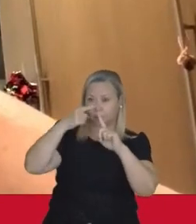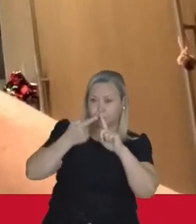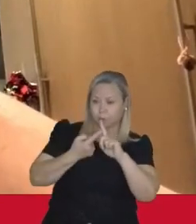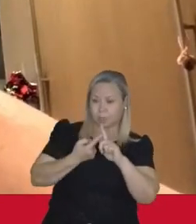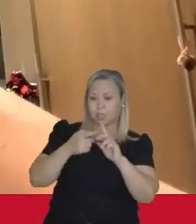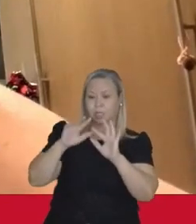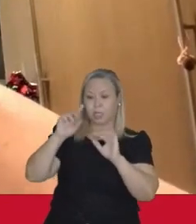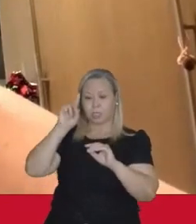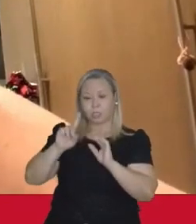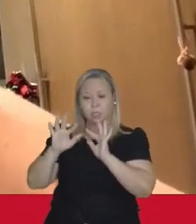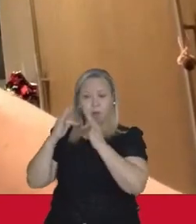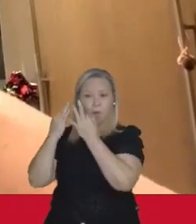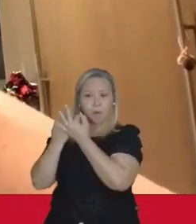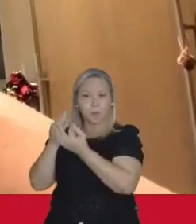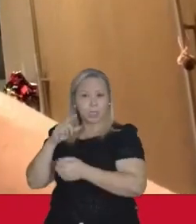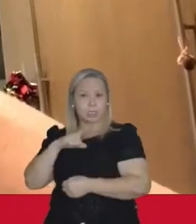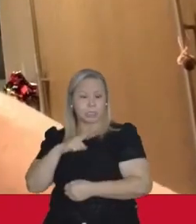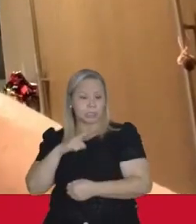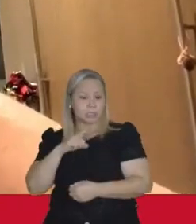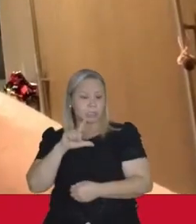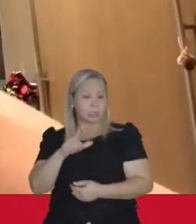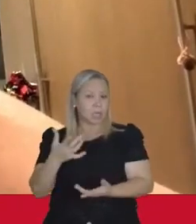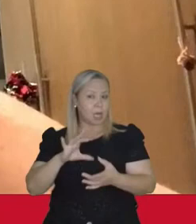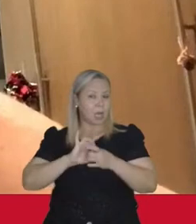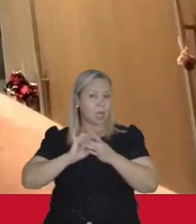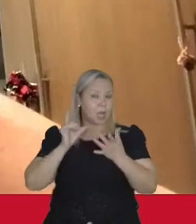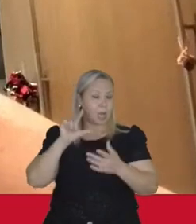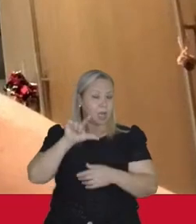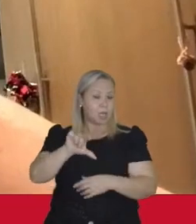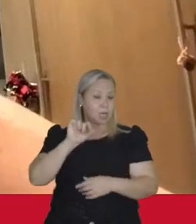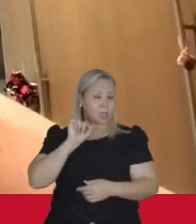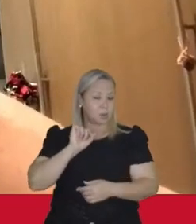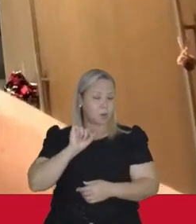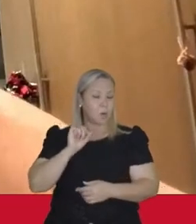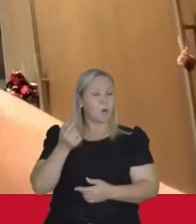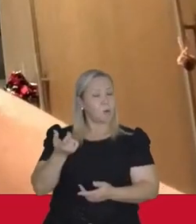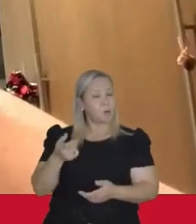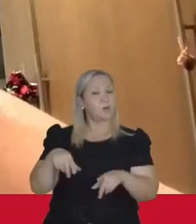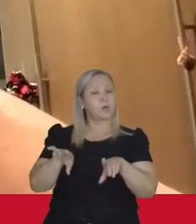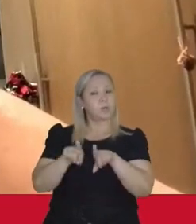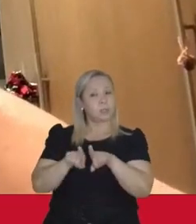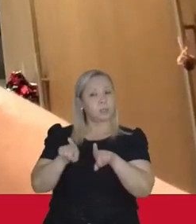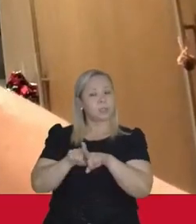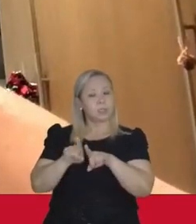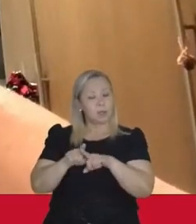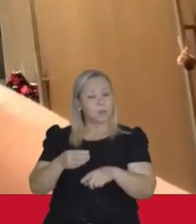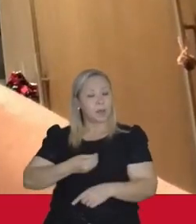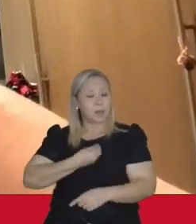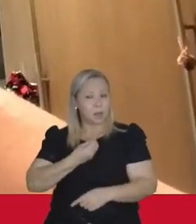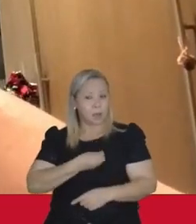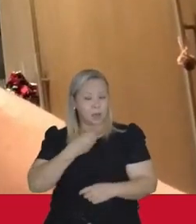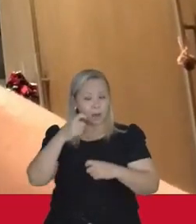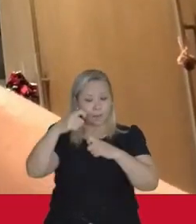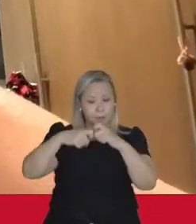direito à família, direito à livre escolha, né, inclusive da vida sexual e de ter ou não filhos,